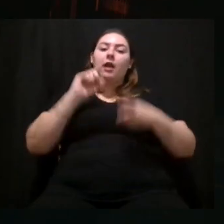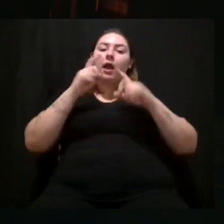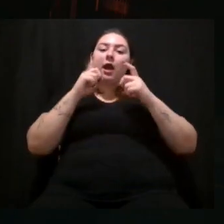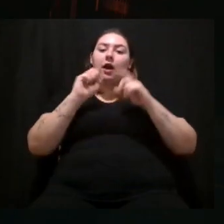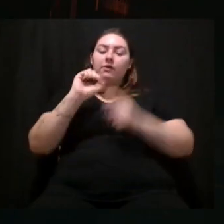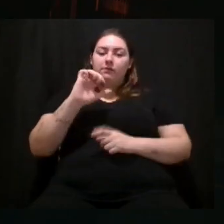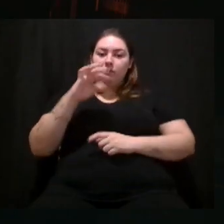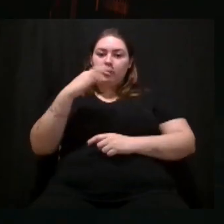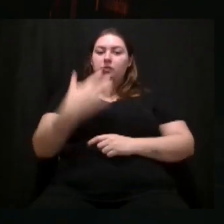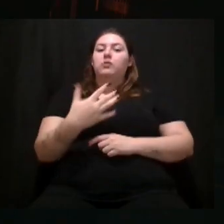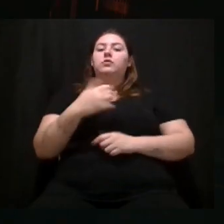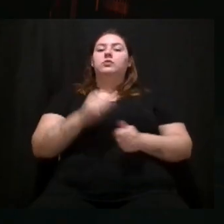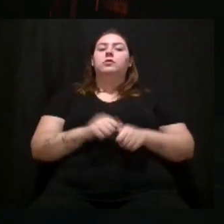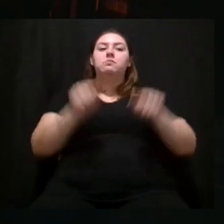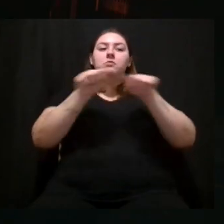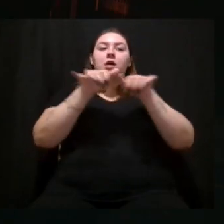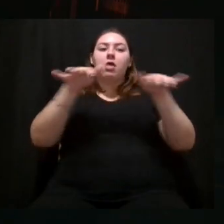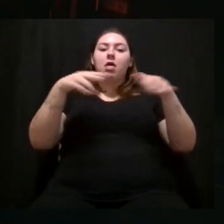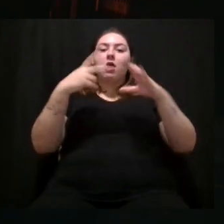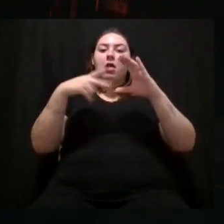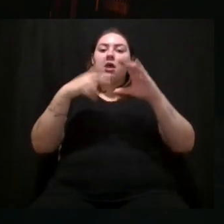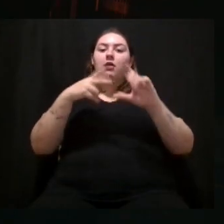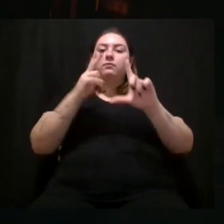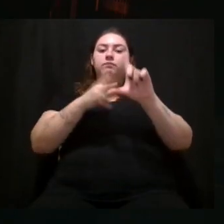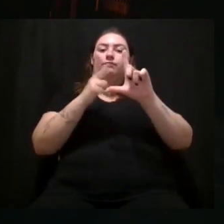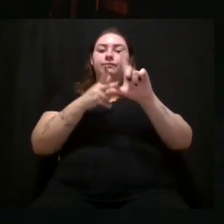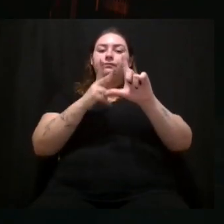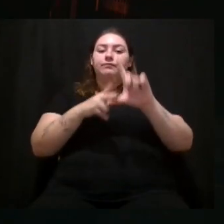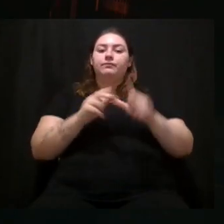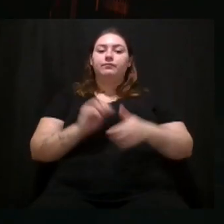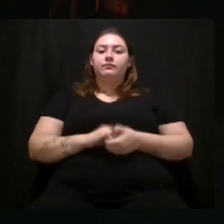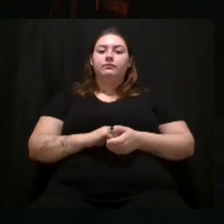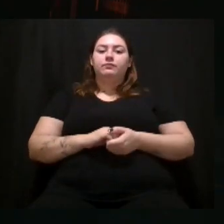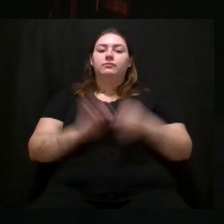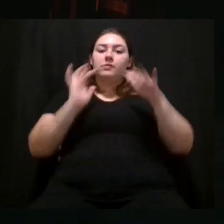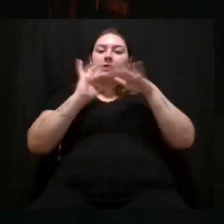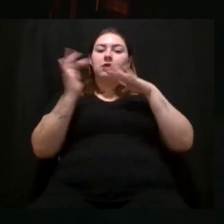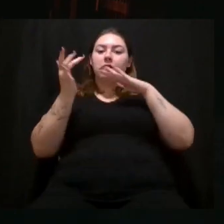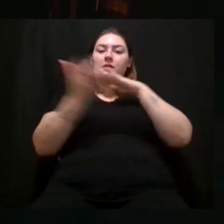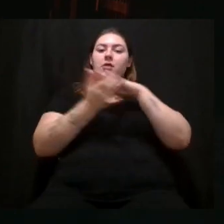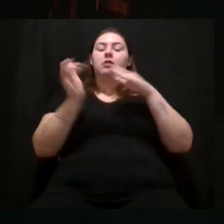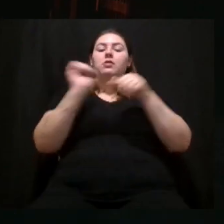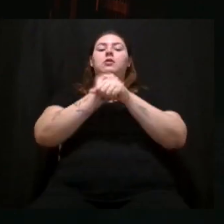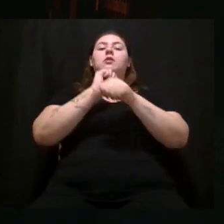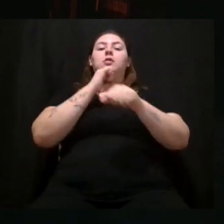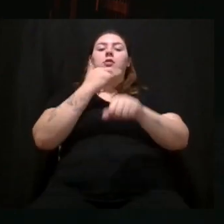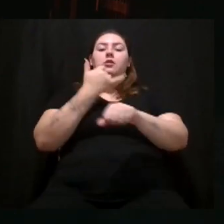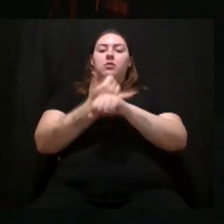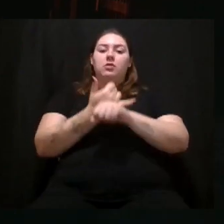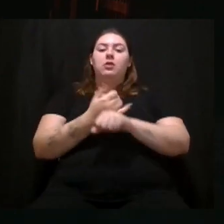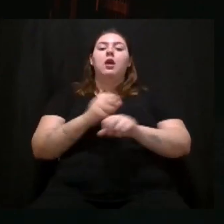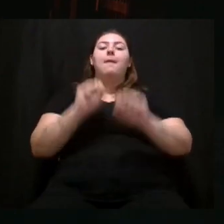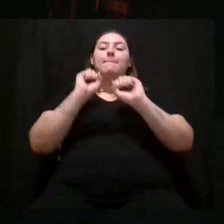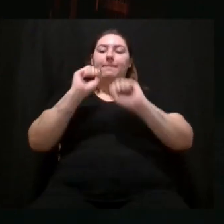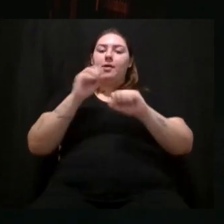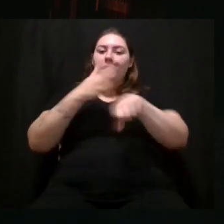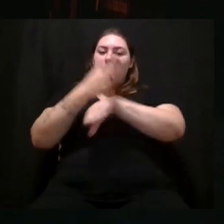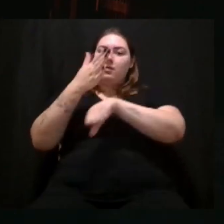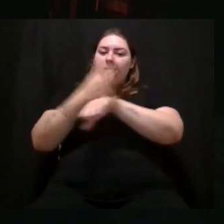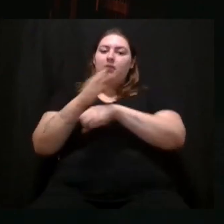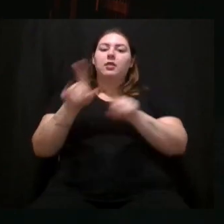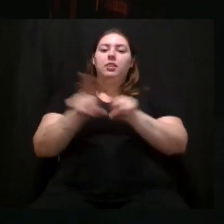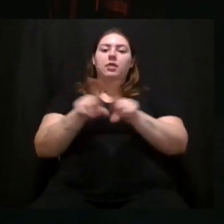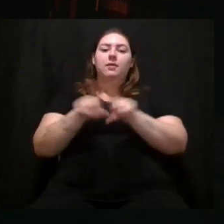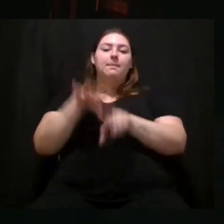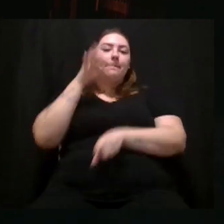com transmissão ao vivo pela TV Câmara Campinas, pelo canal da emissora também no YouTube, e você pode participar também presencialmente